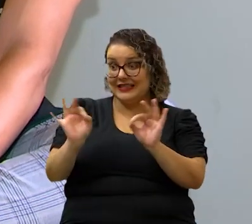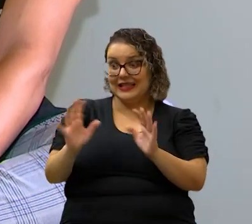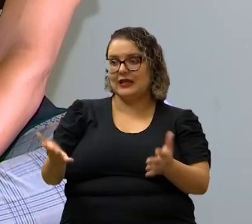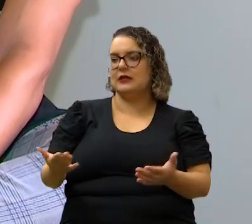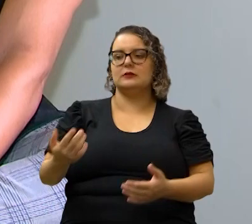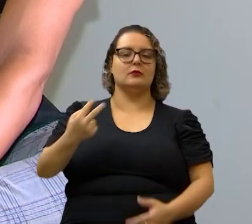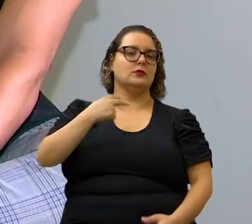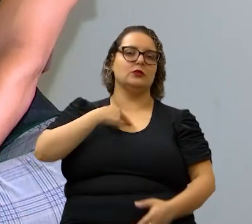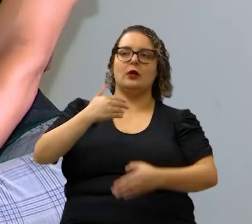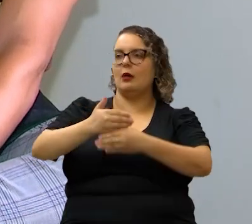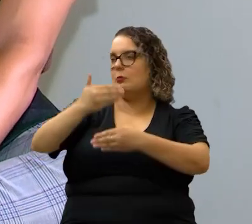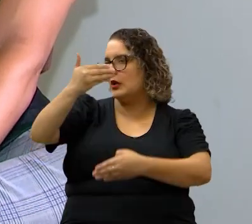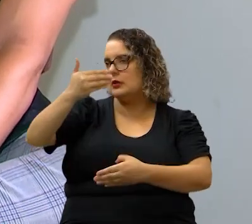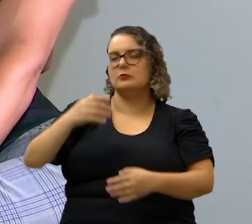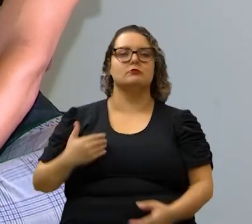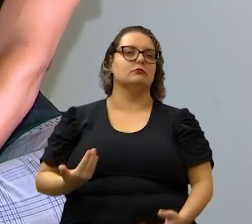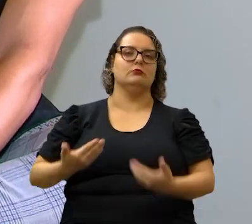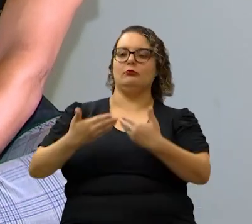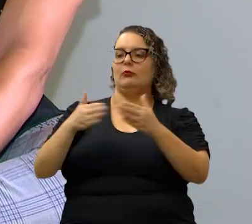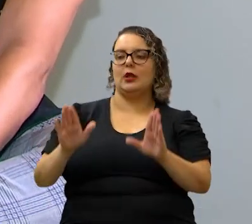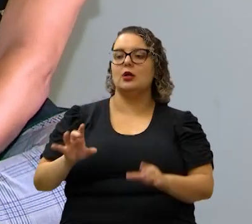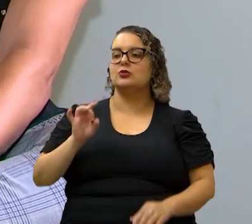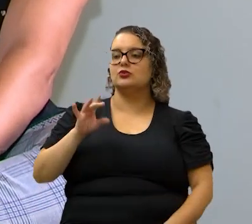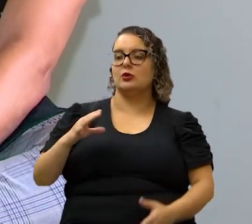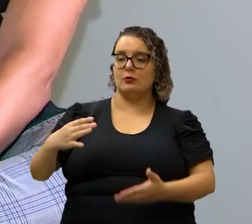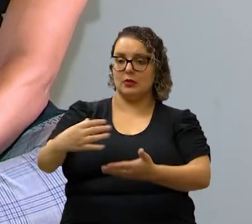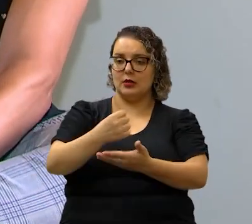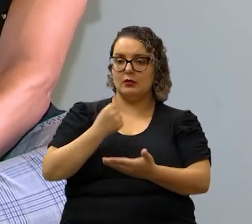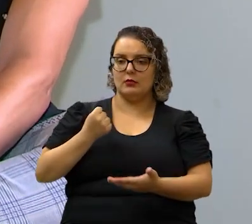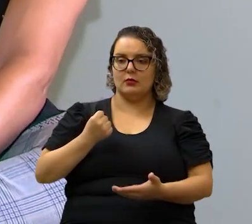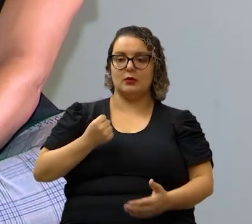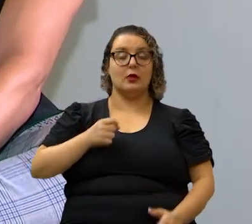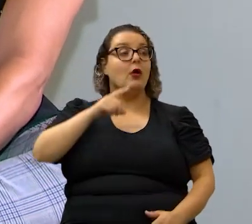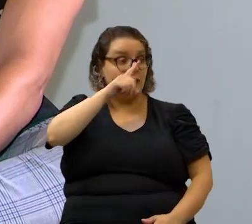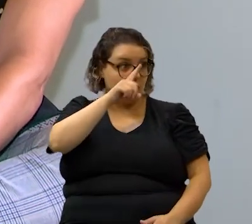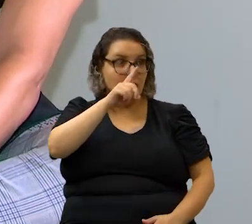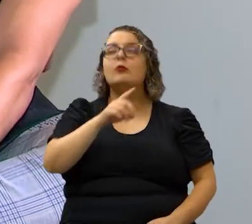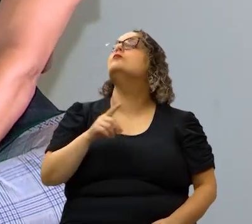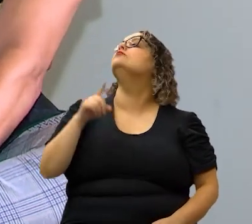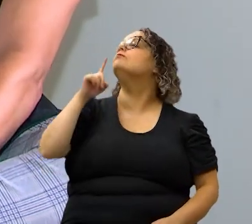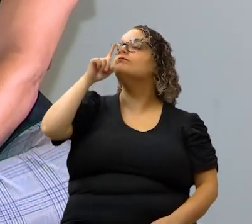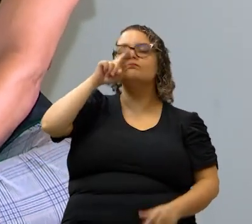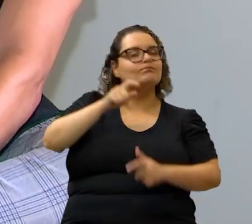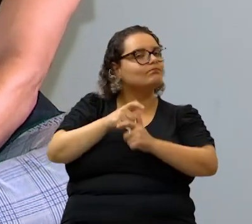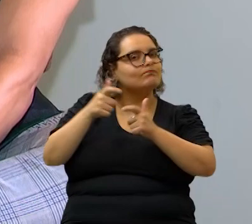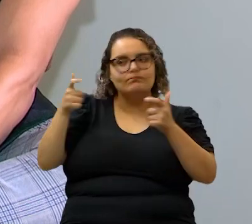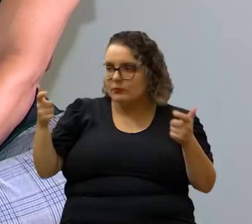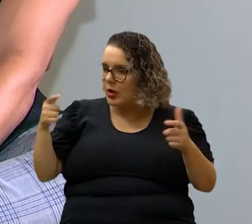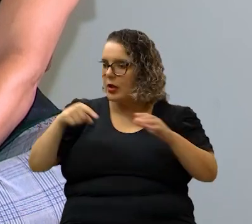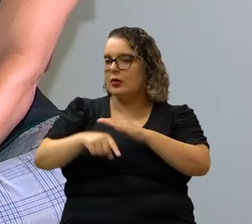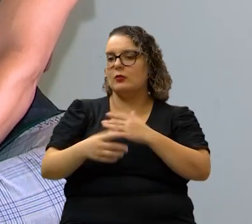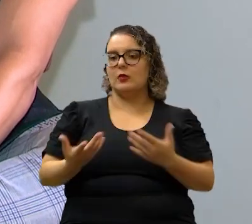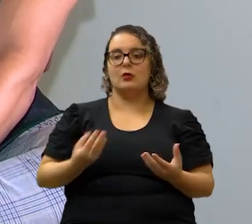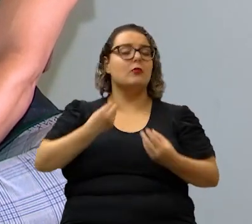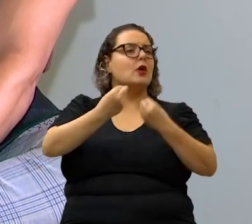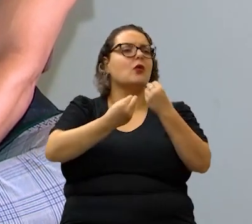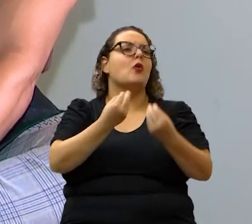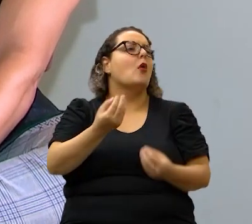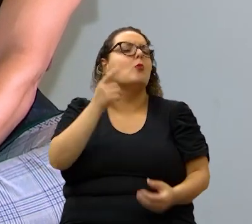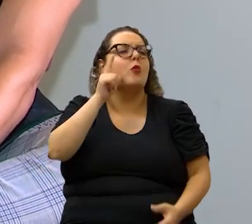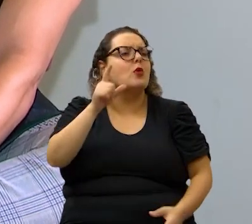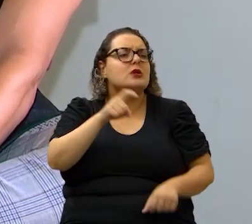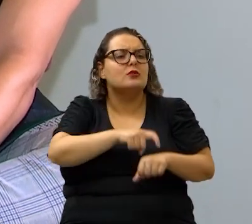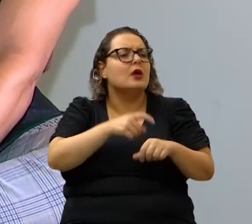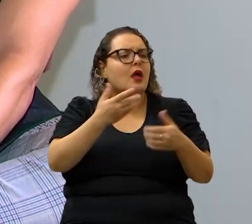Não poderíamos abrir as lojas, era só venda retirada na loja, né? Super Enfim, risco, então. Super. Né? Mas então, como você